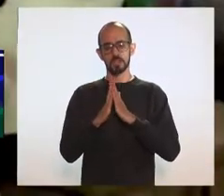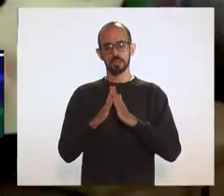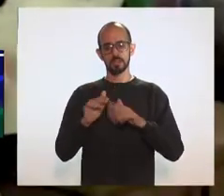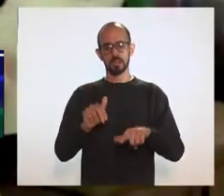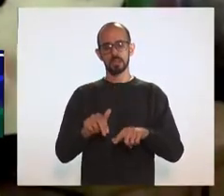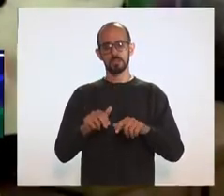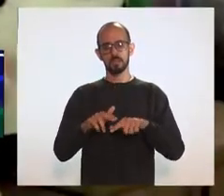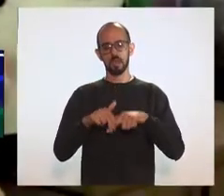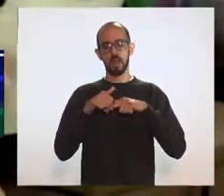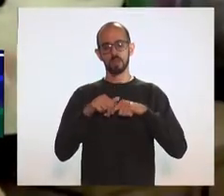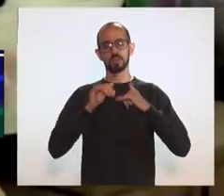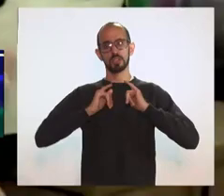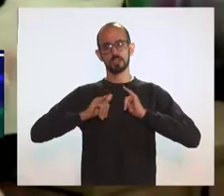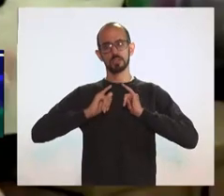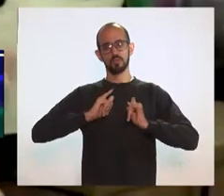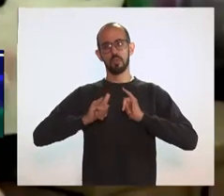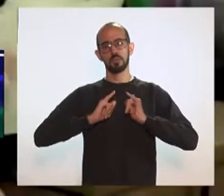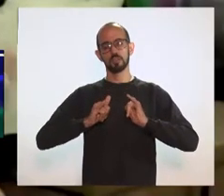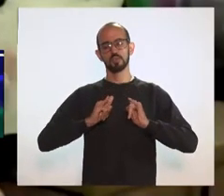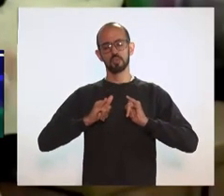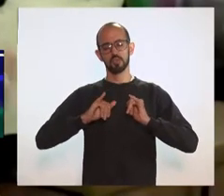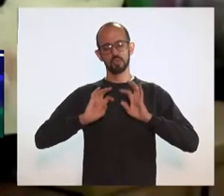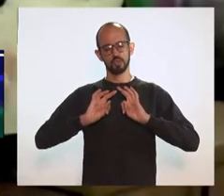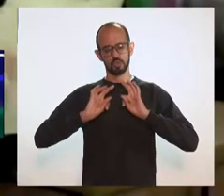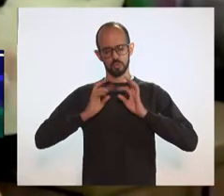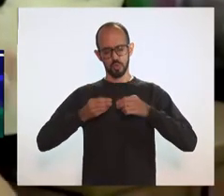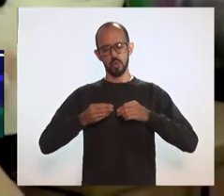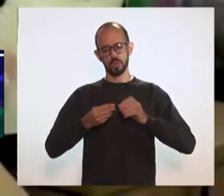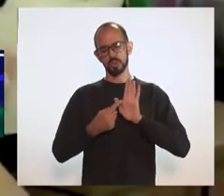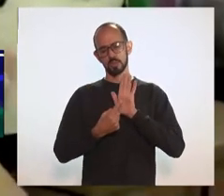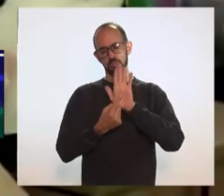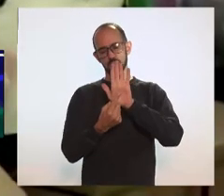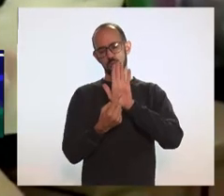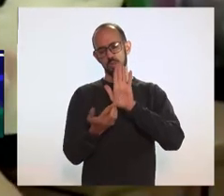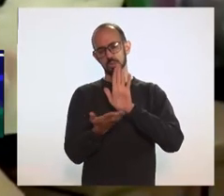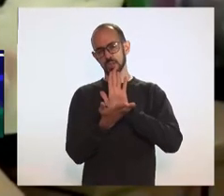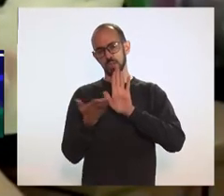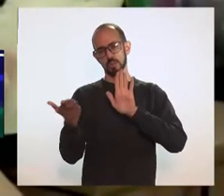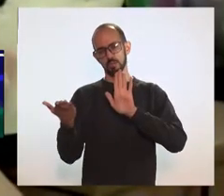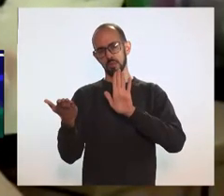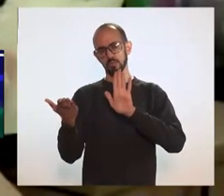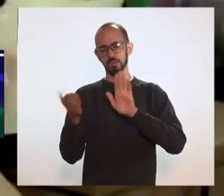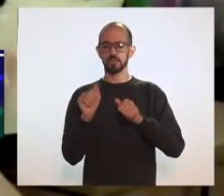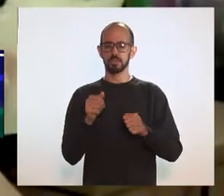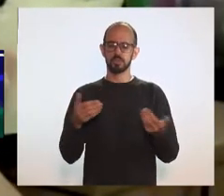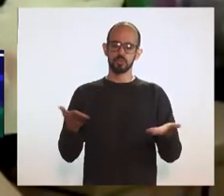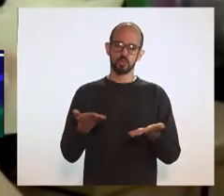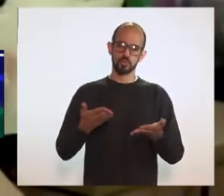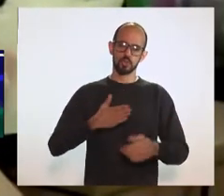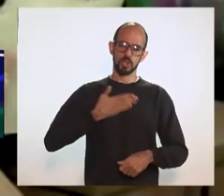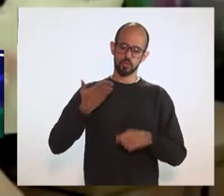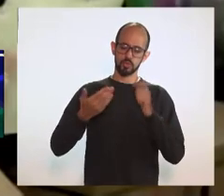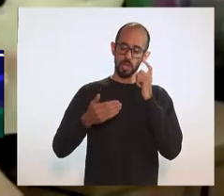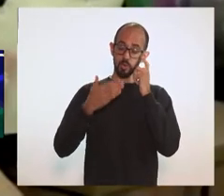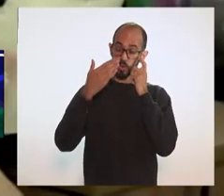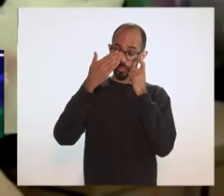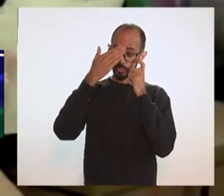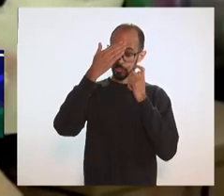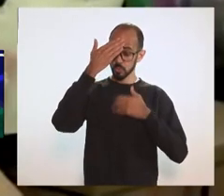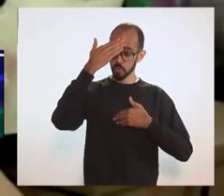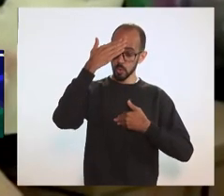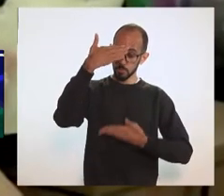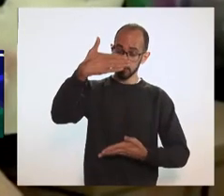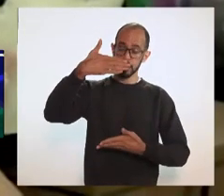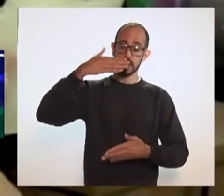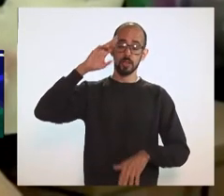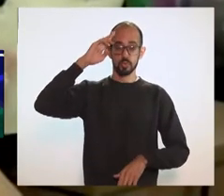que o Ministério da Mulher, da Família e dos Direitos Humanos traz, que são assustadores. Obrigada,